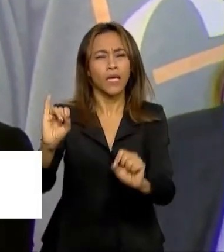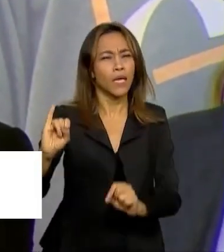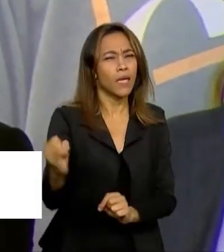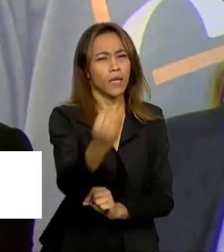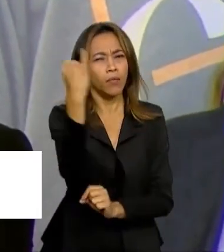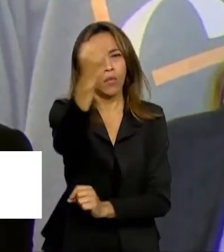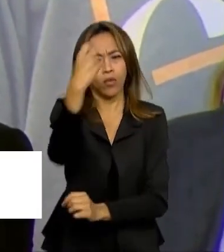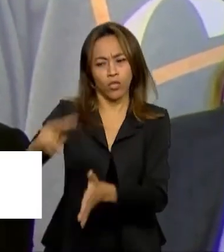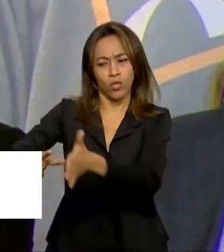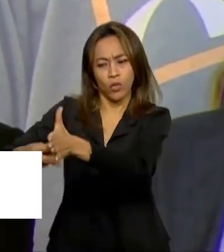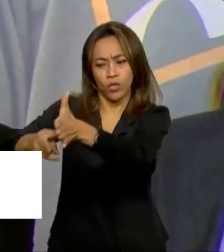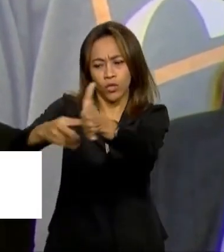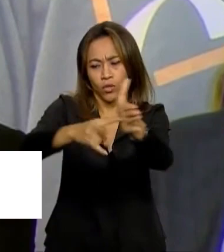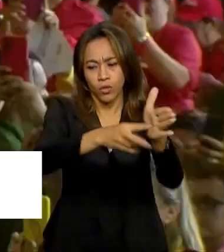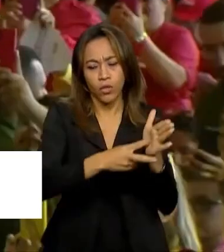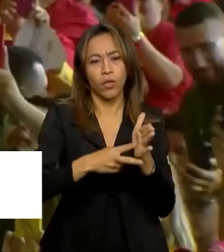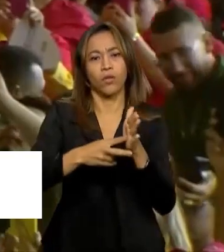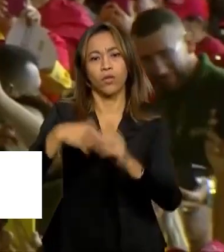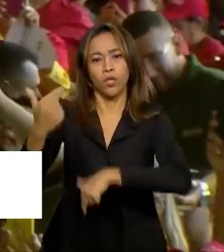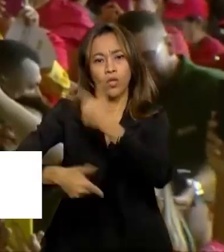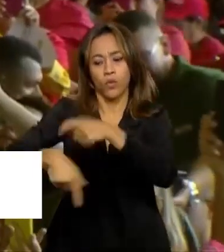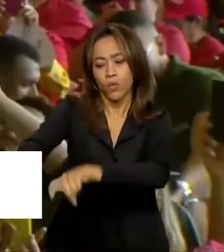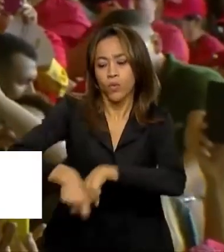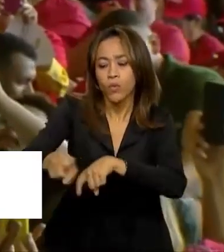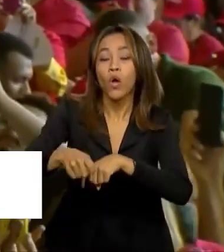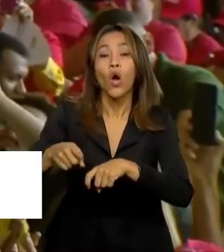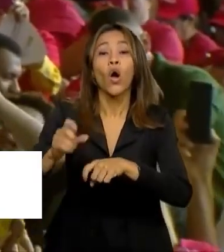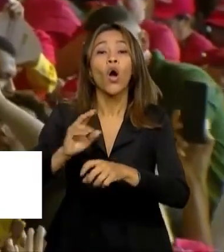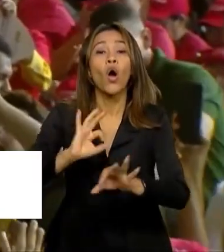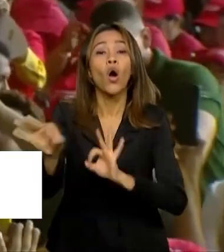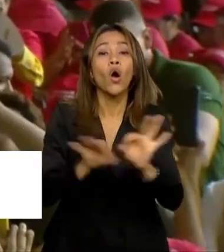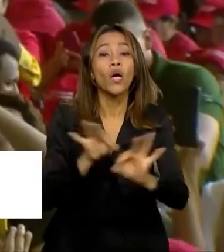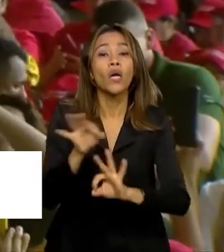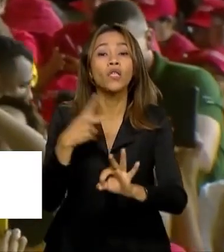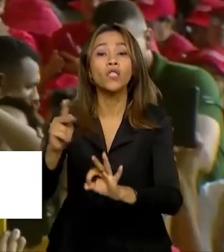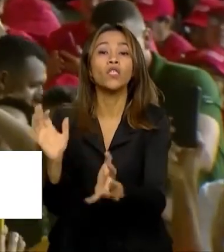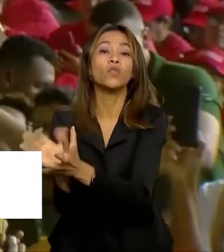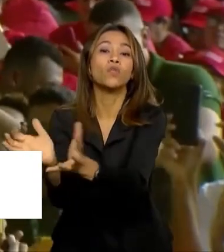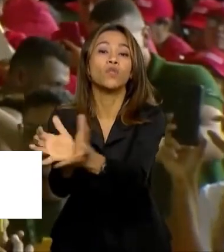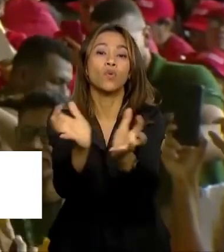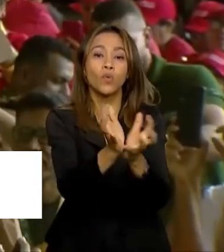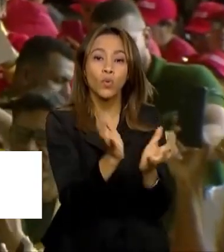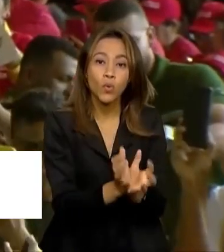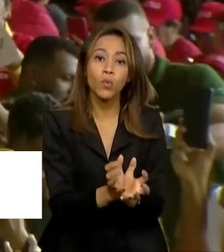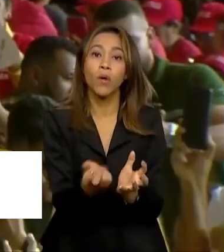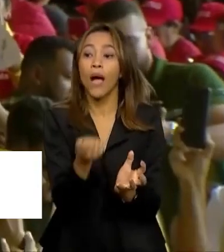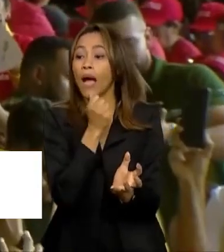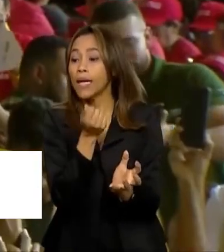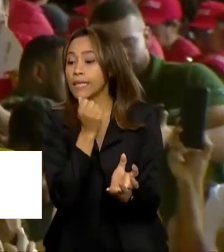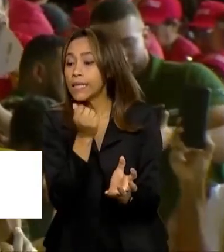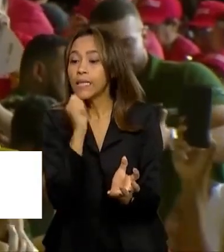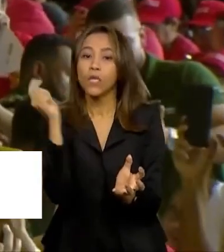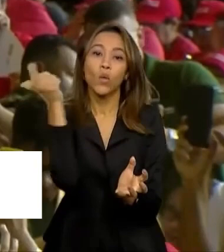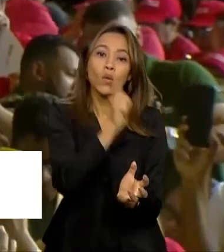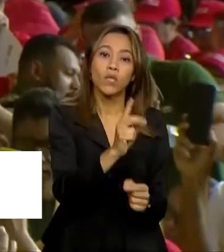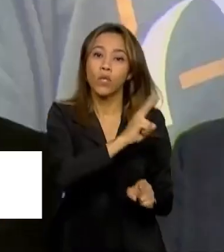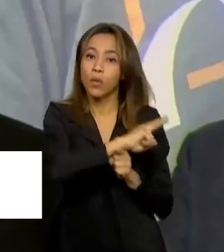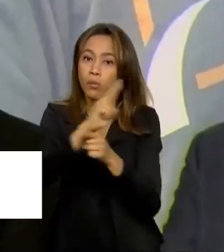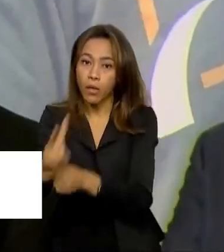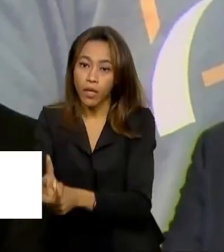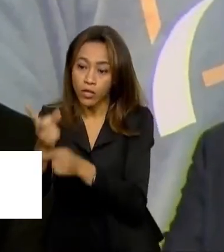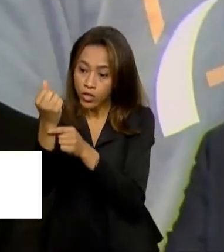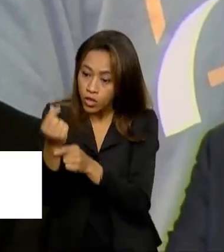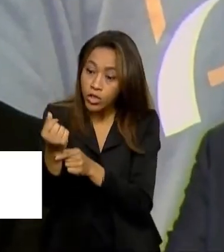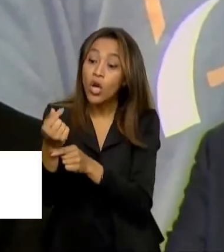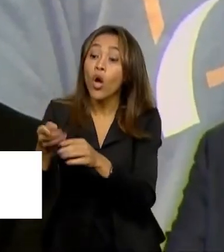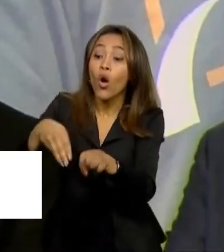sindicatos de trabalhadores rurais organizem as suas categorias, veja quem não pegou crédito ainda, direcione as